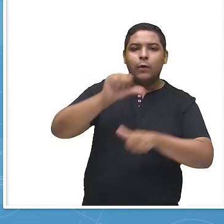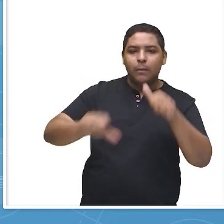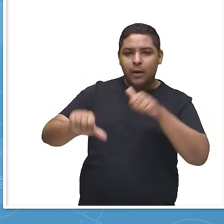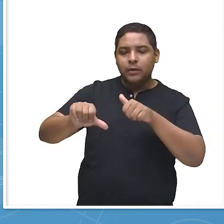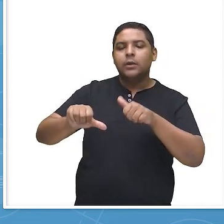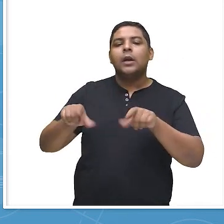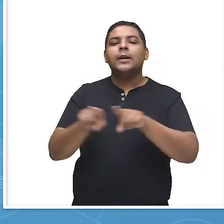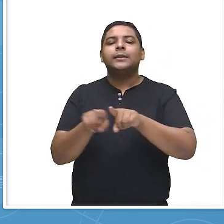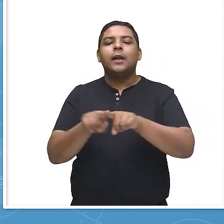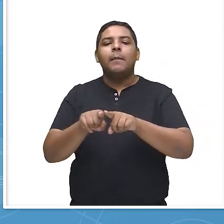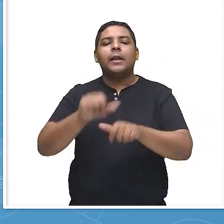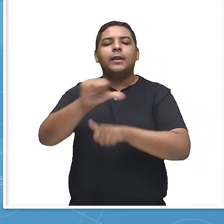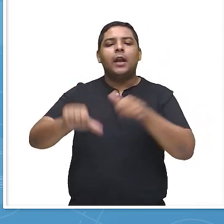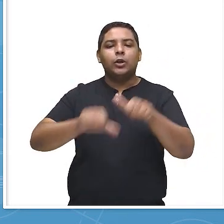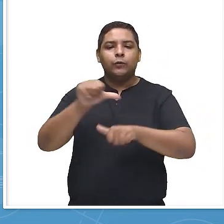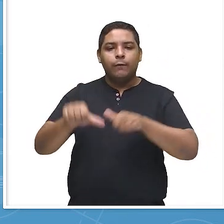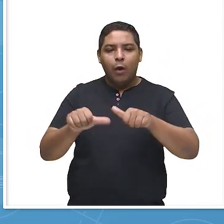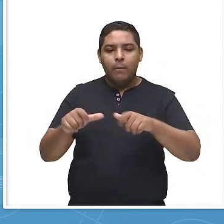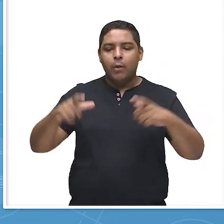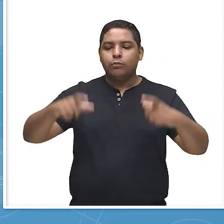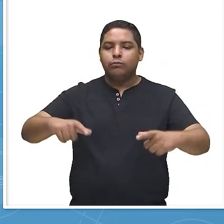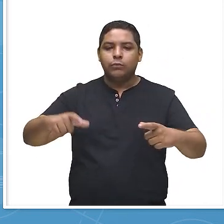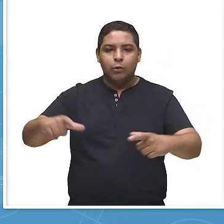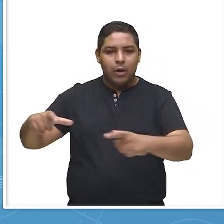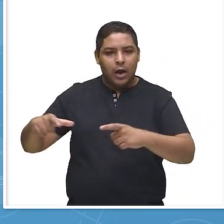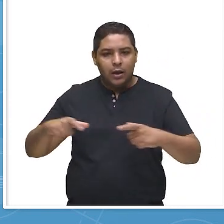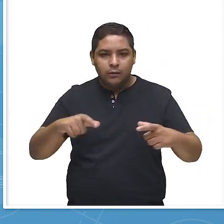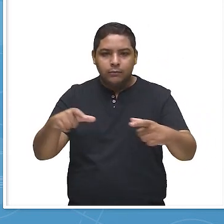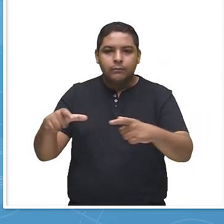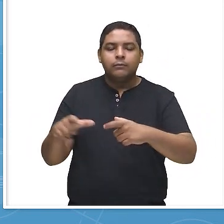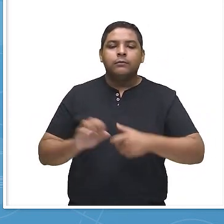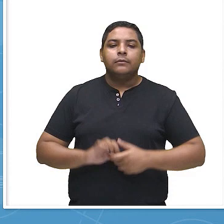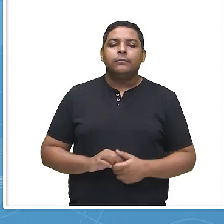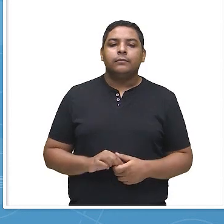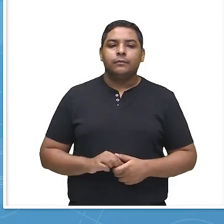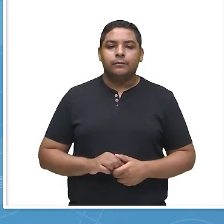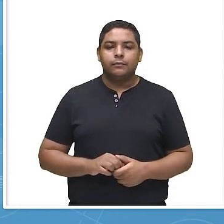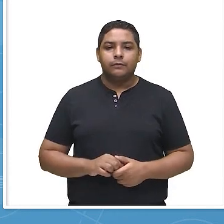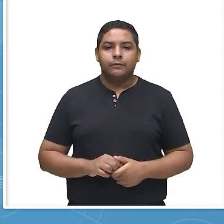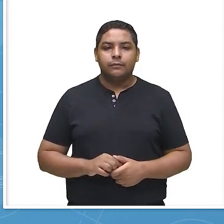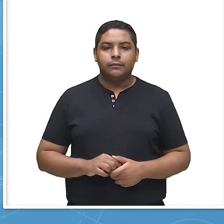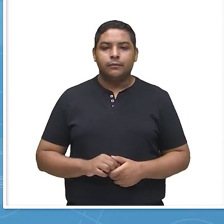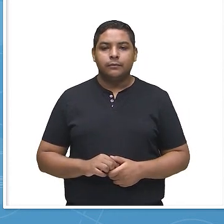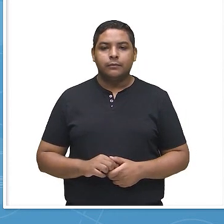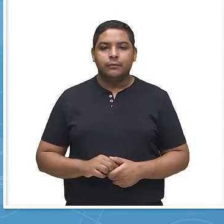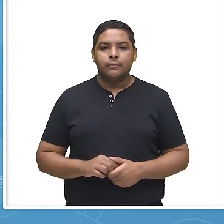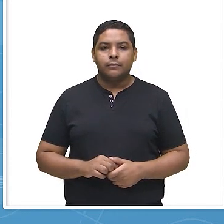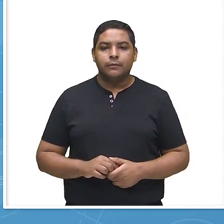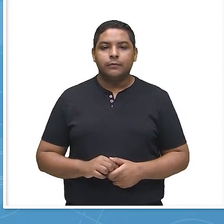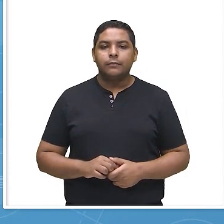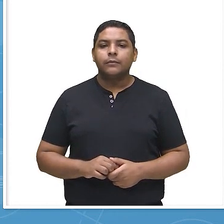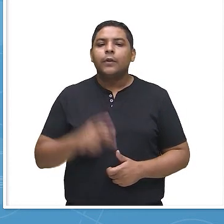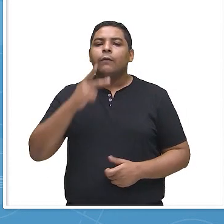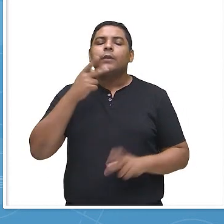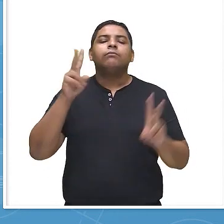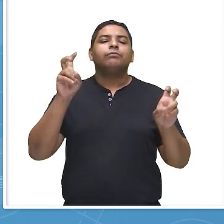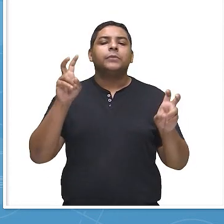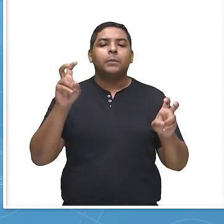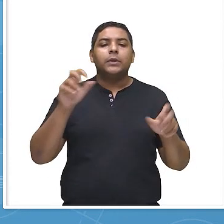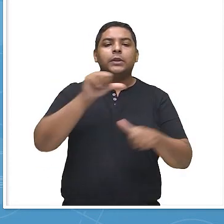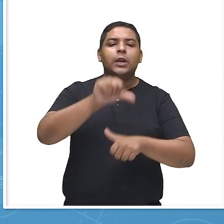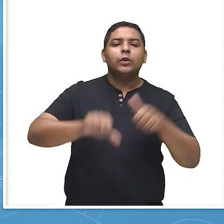transformam, tá? Então, por exemplo, quando a gente fala da transformação da paisagem, isso acontece ao longo